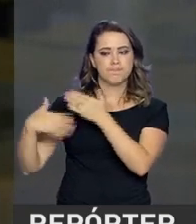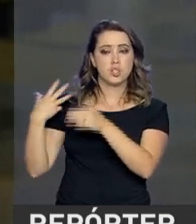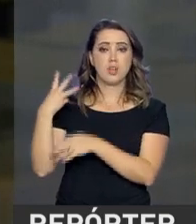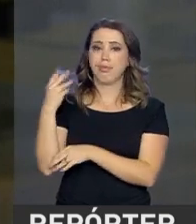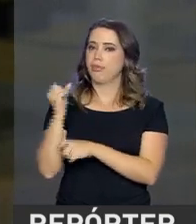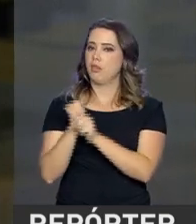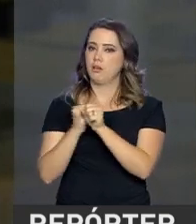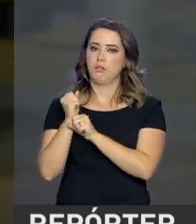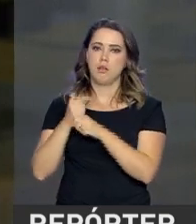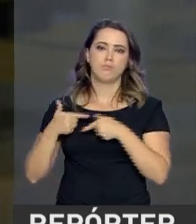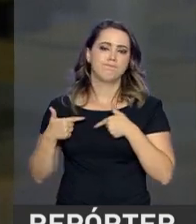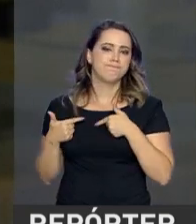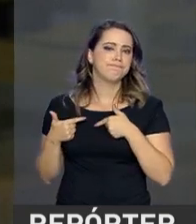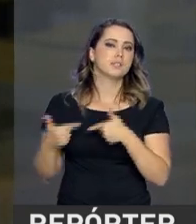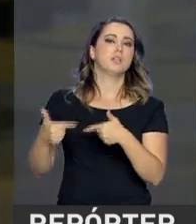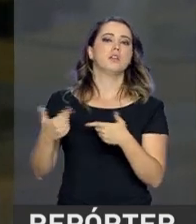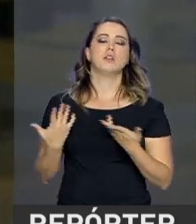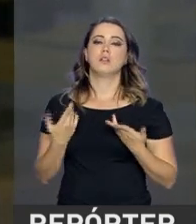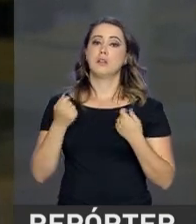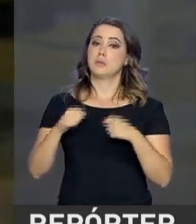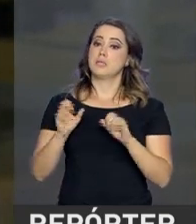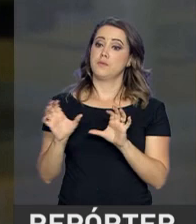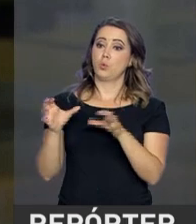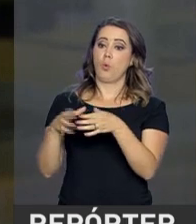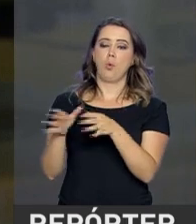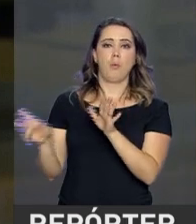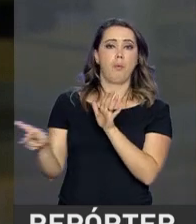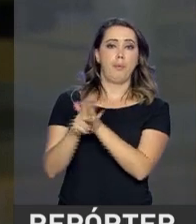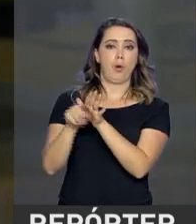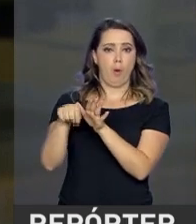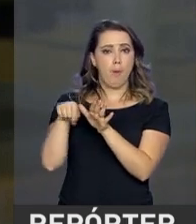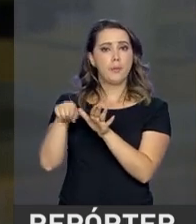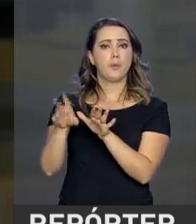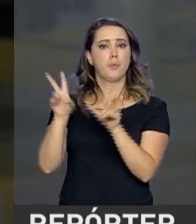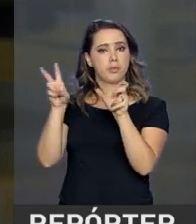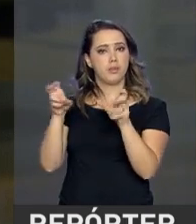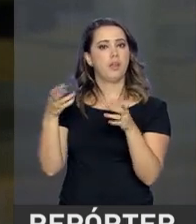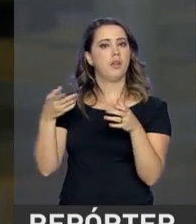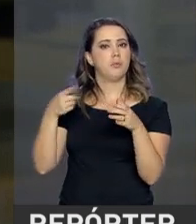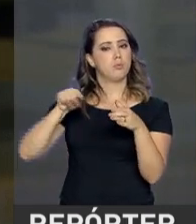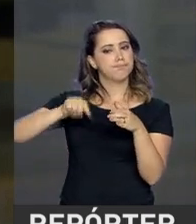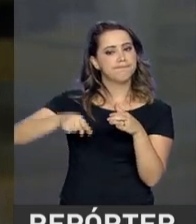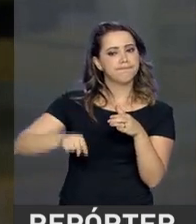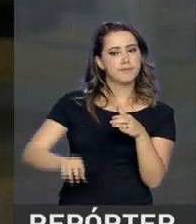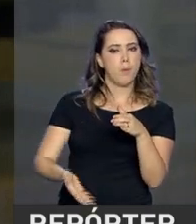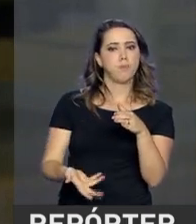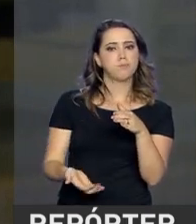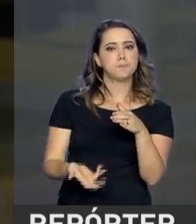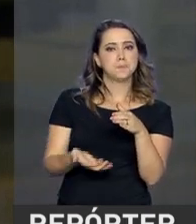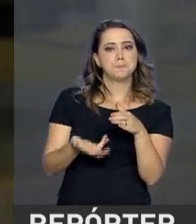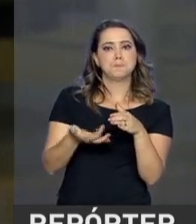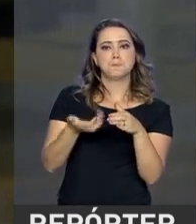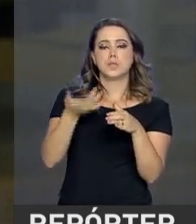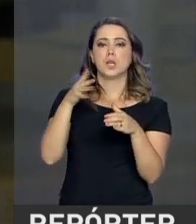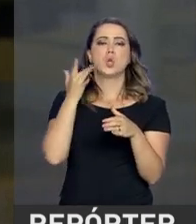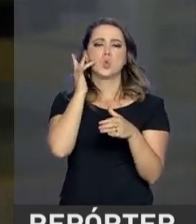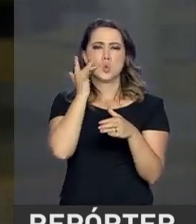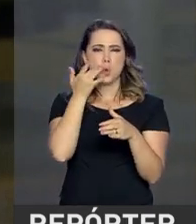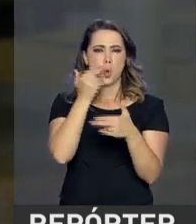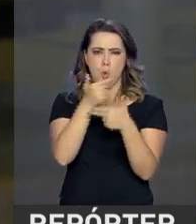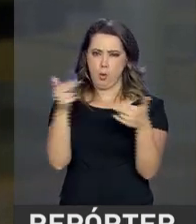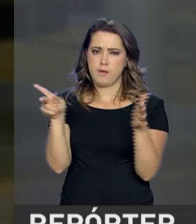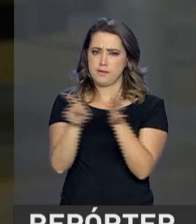30 anos no sentido que nós tínhamos que tivéssemos uma agência e agência que ele significa que nós vamos ter um órgão realmente que